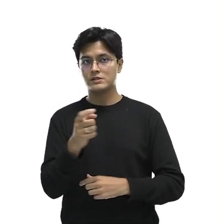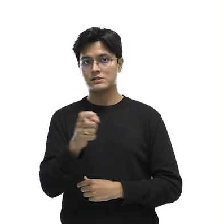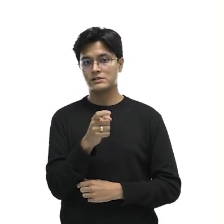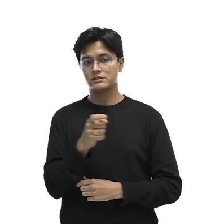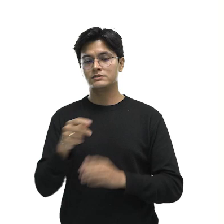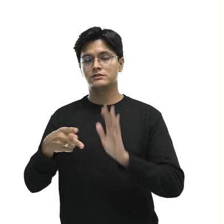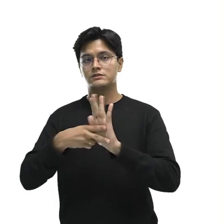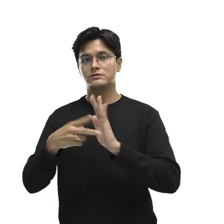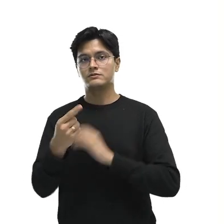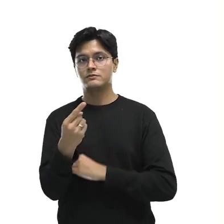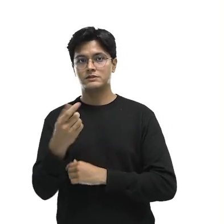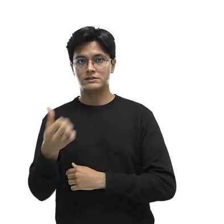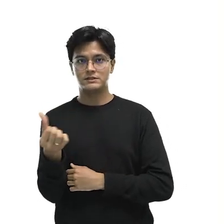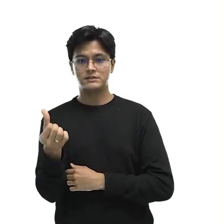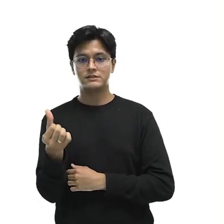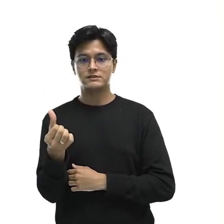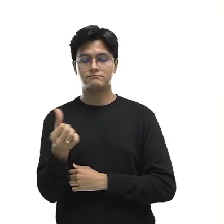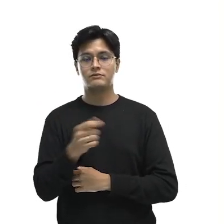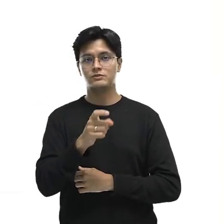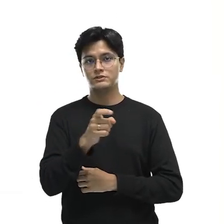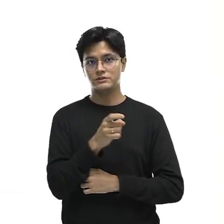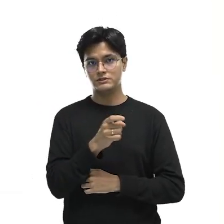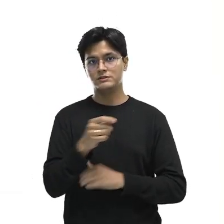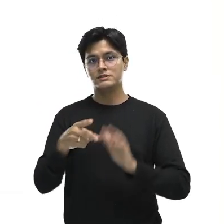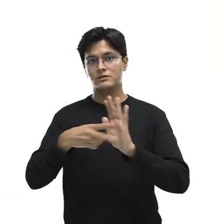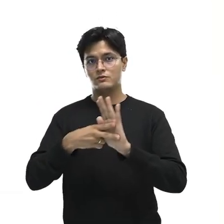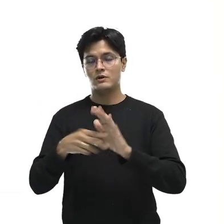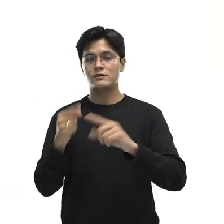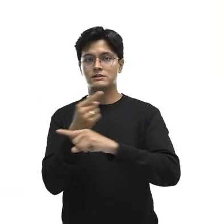16 dividido para 11.